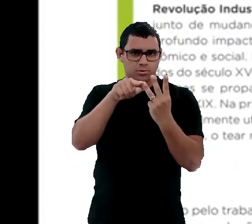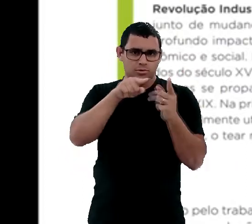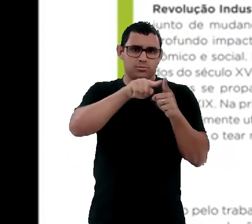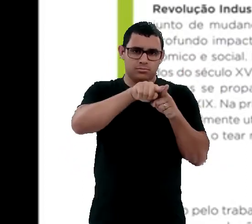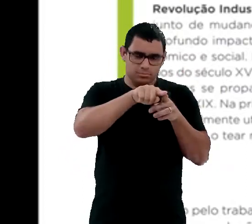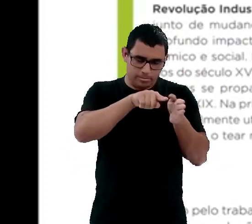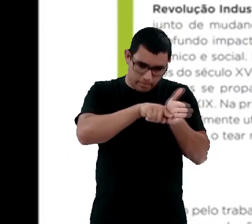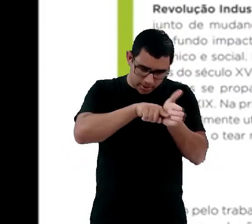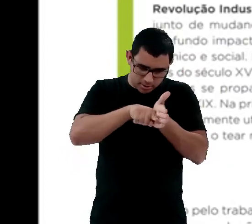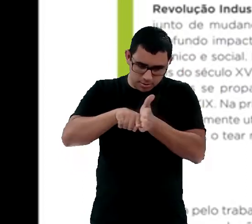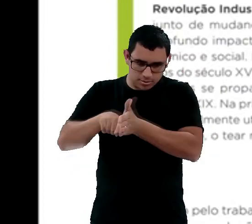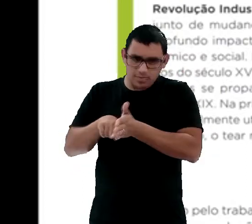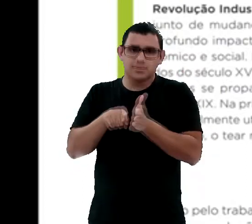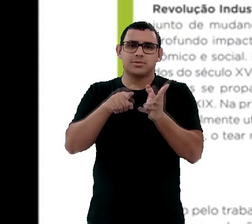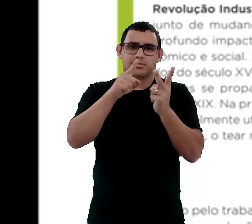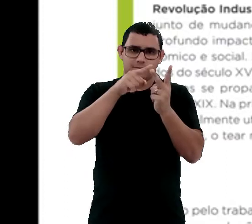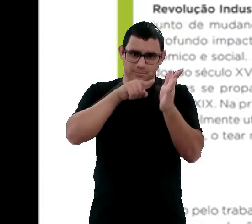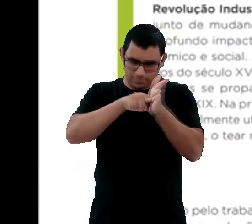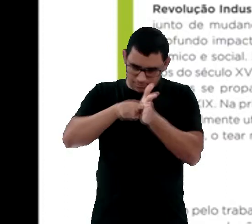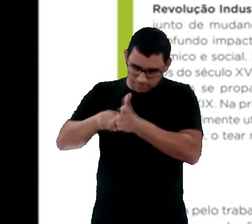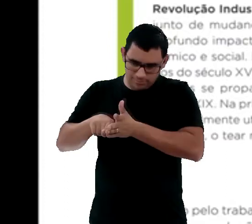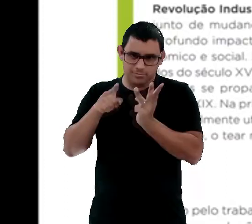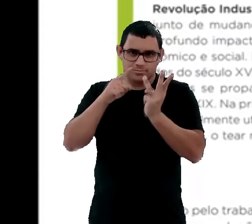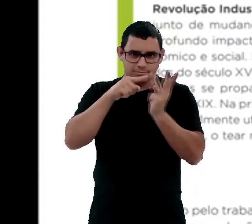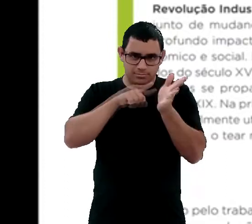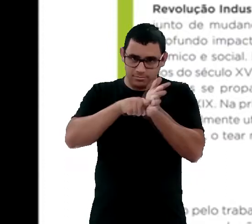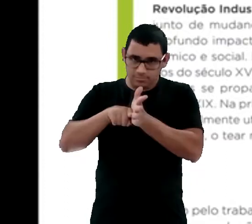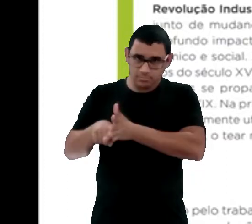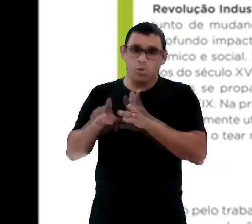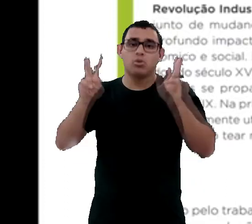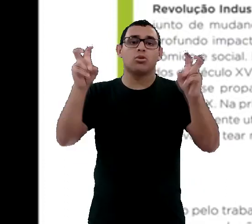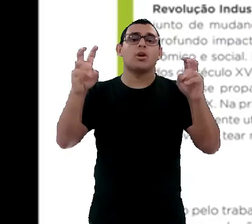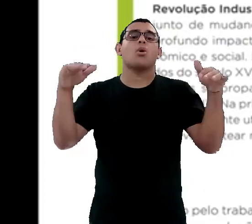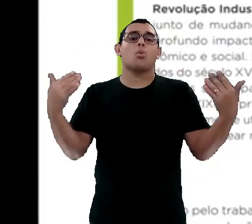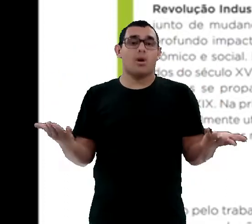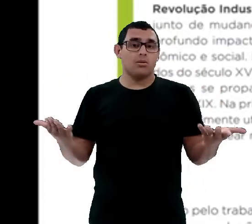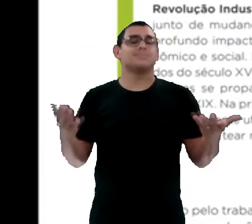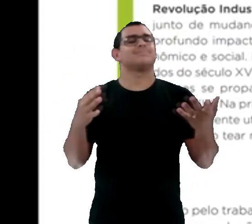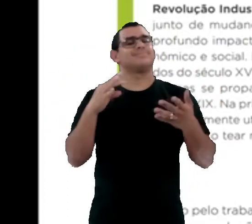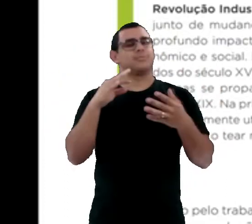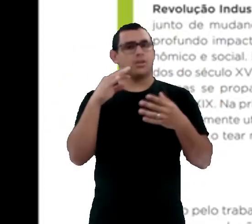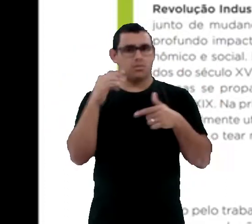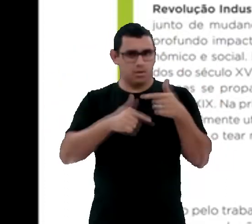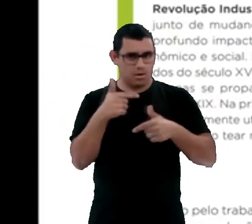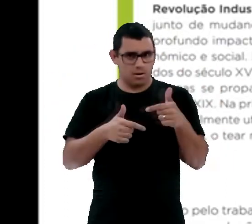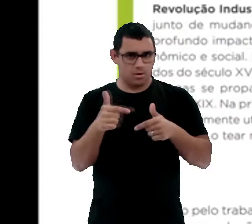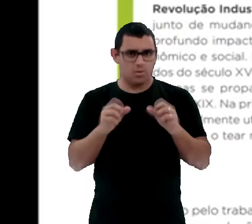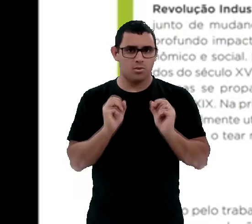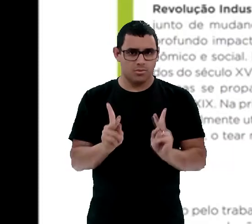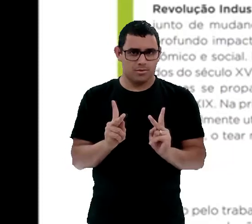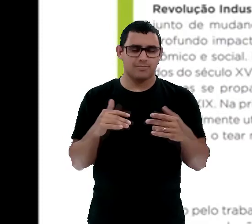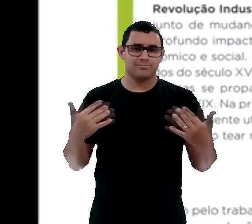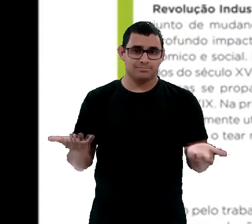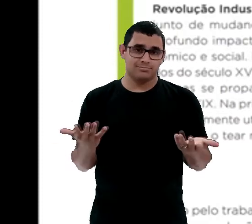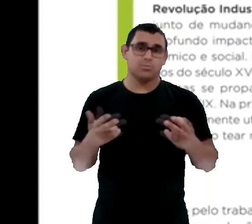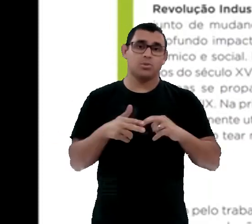Então, cada um desses três principais pais da sociologia, digamos assim, desenvolveram a sua ideia como base no